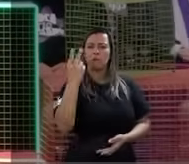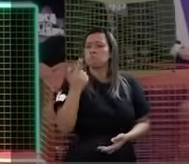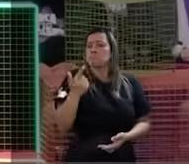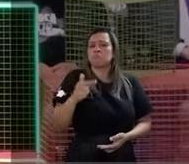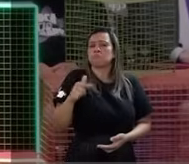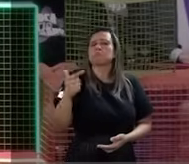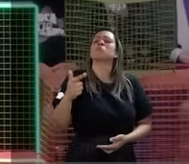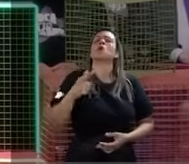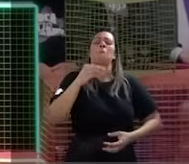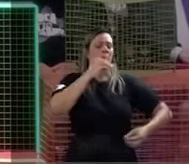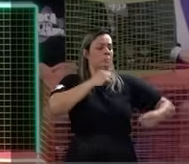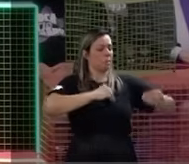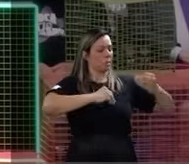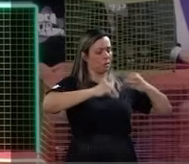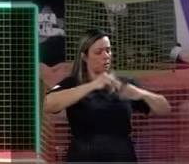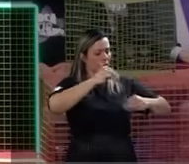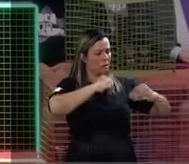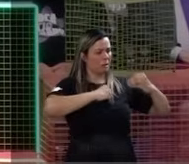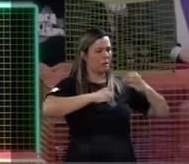desprezível, pecador.